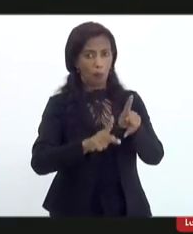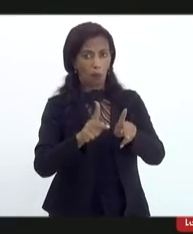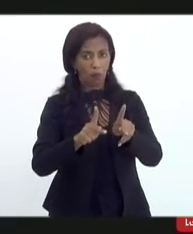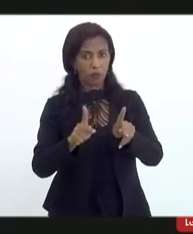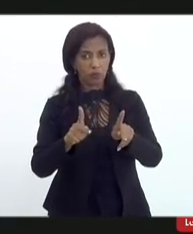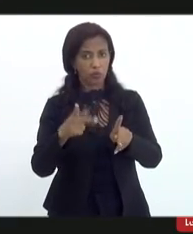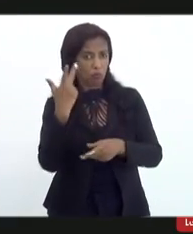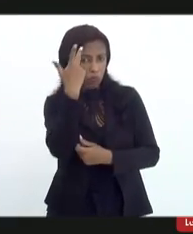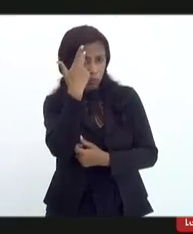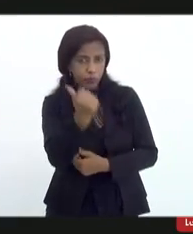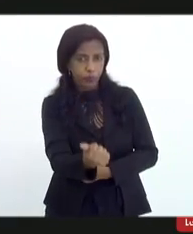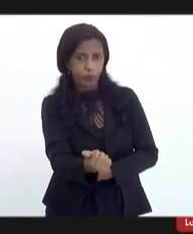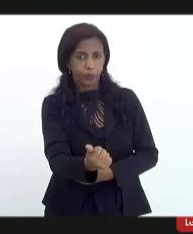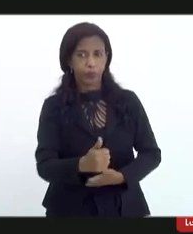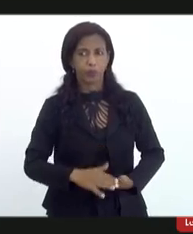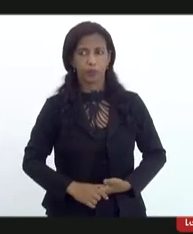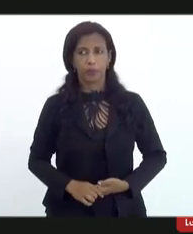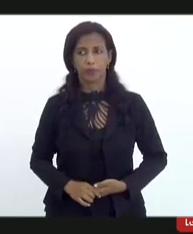originários,